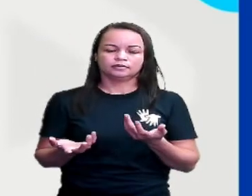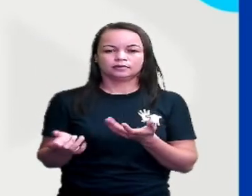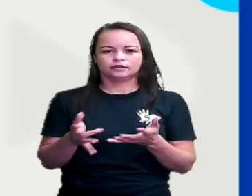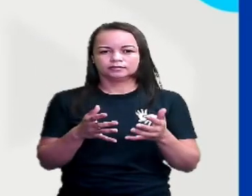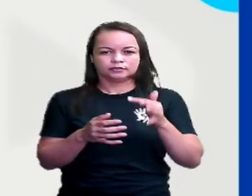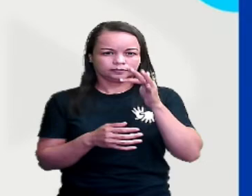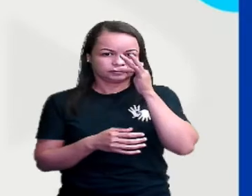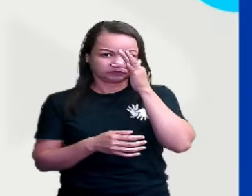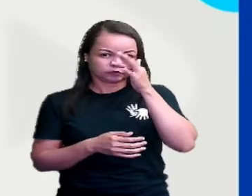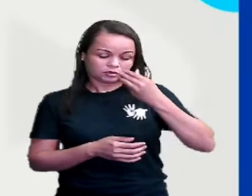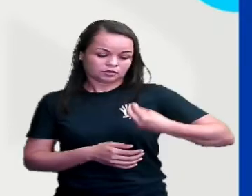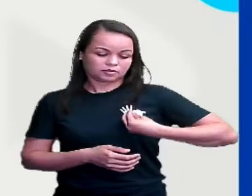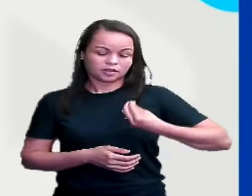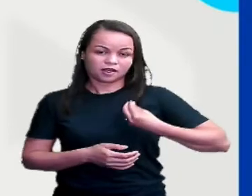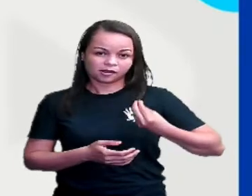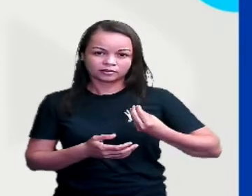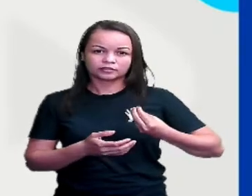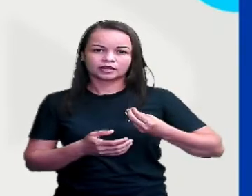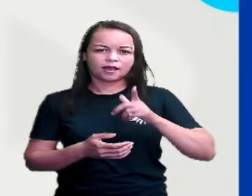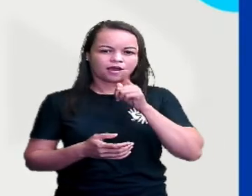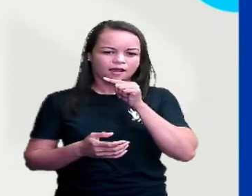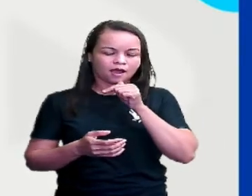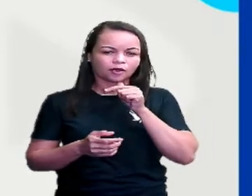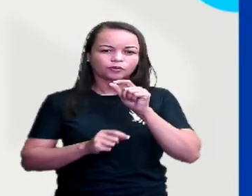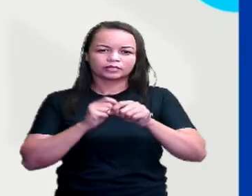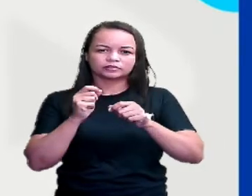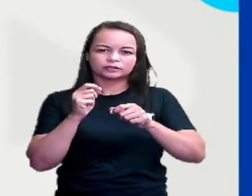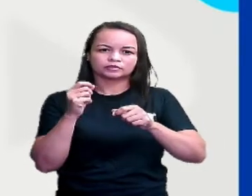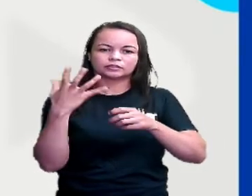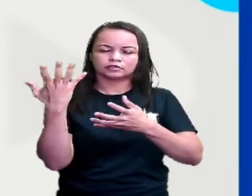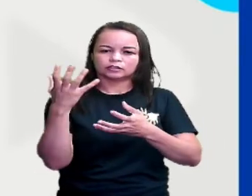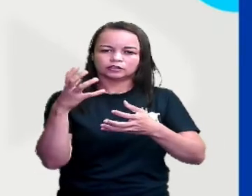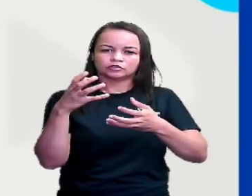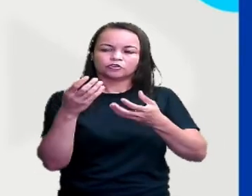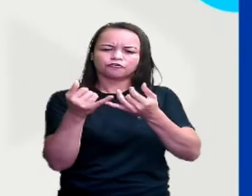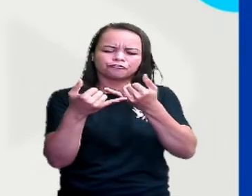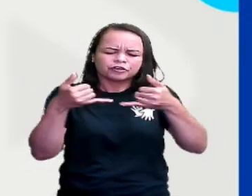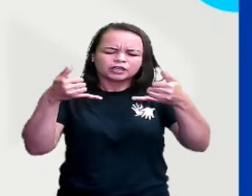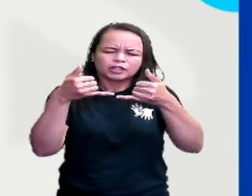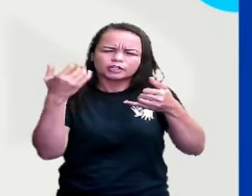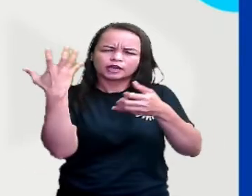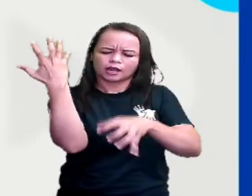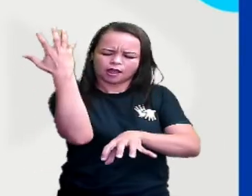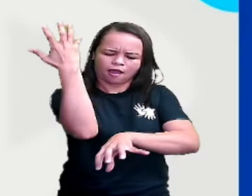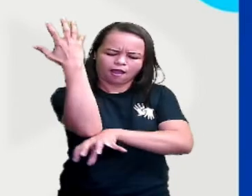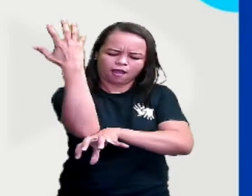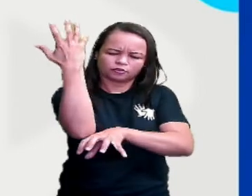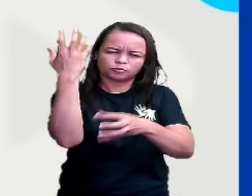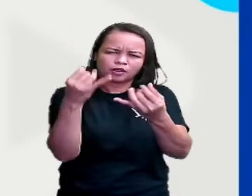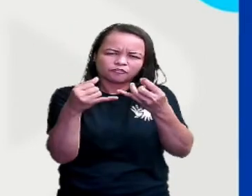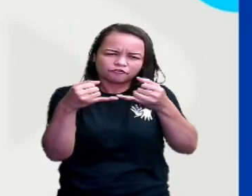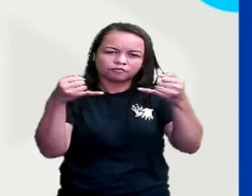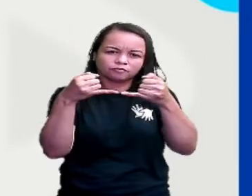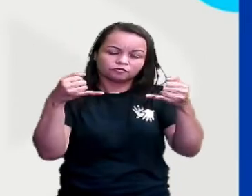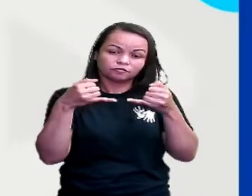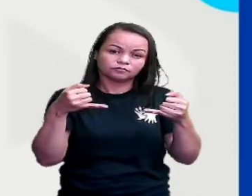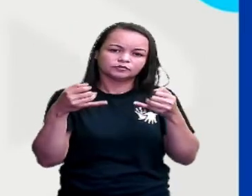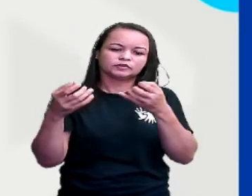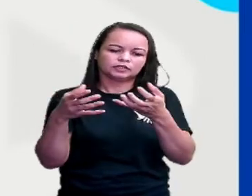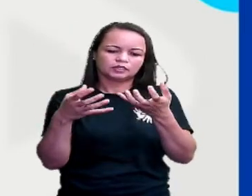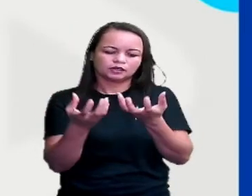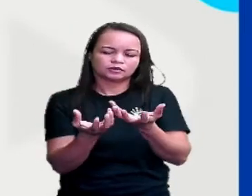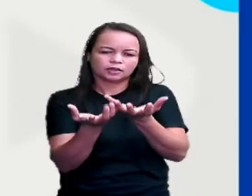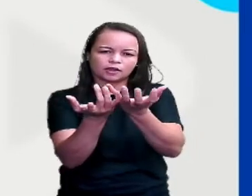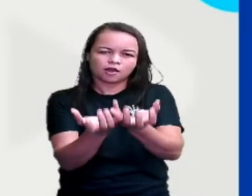finas e estendidas. E eu tenho certeza que vocês vão lembrar que elas possuem essas raízes fininhas justamente porque essas raízes precisam